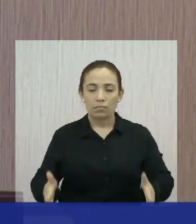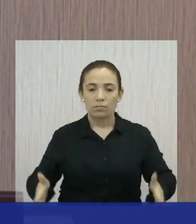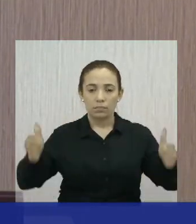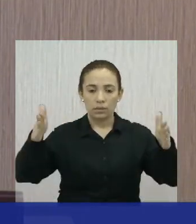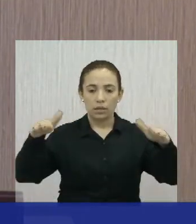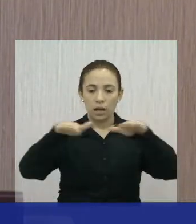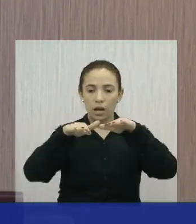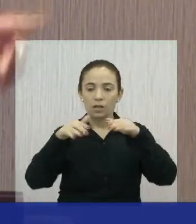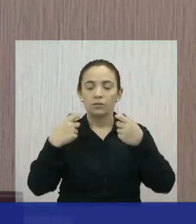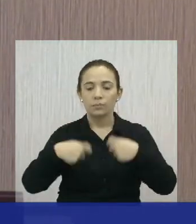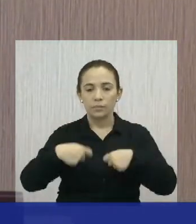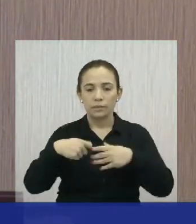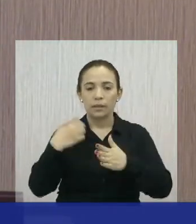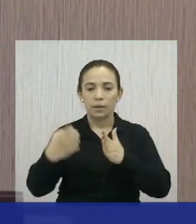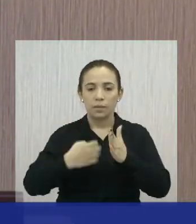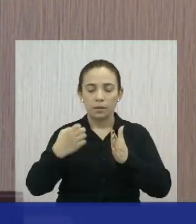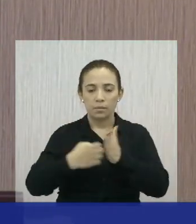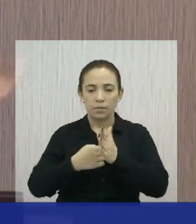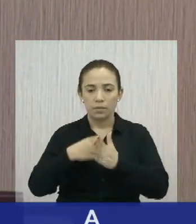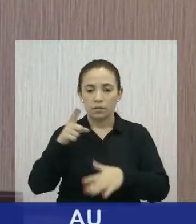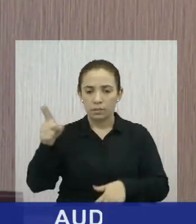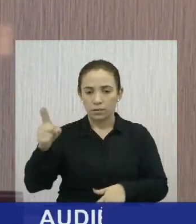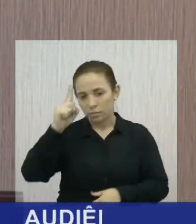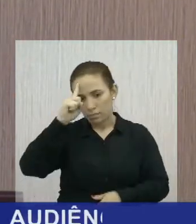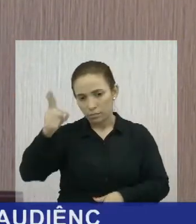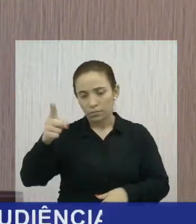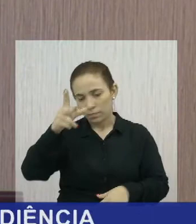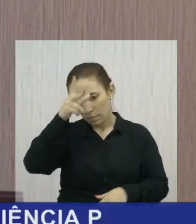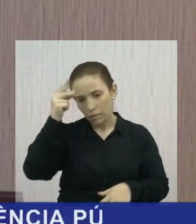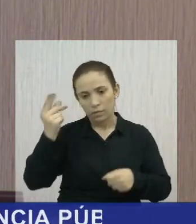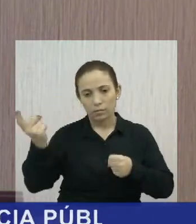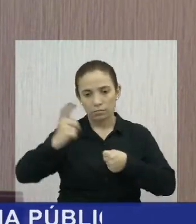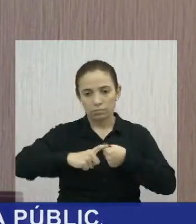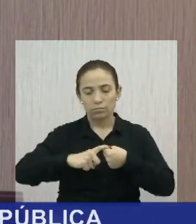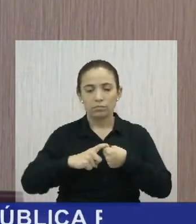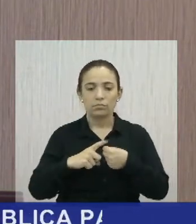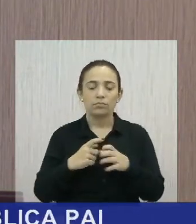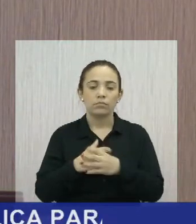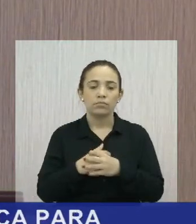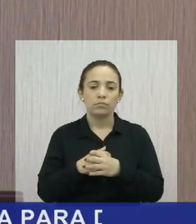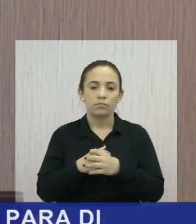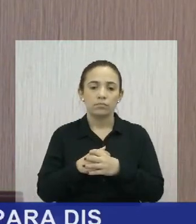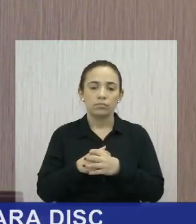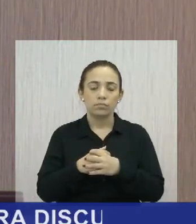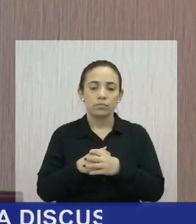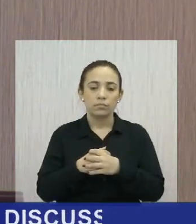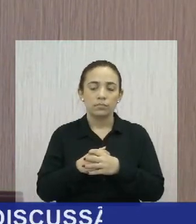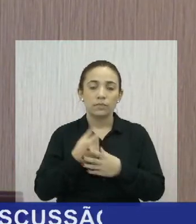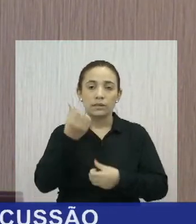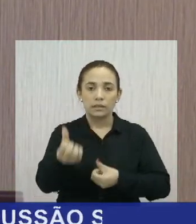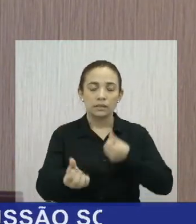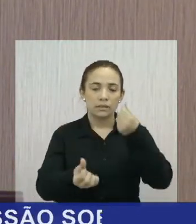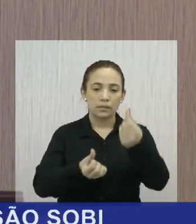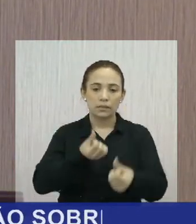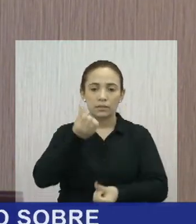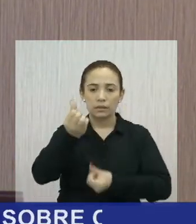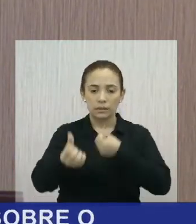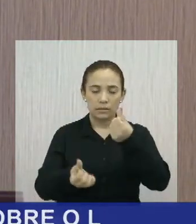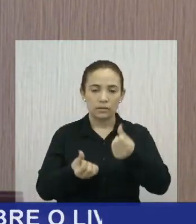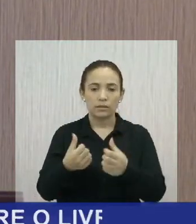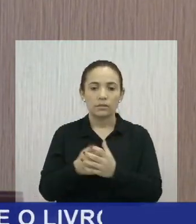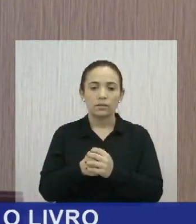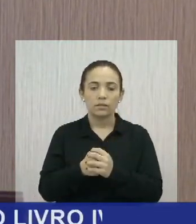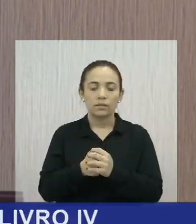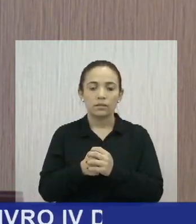caixa d'água, tem que ser uma empresa regulamentada e credenciada pela Prefeitura, e que é semestral. Isso é custo para a pequena